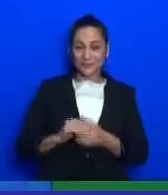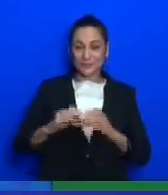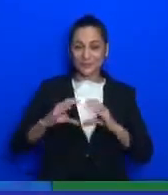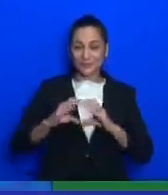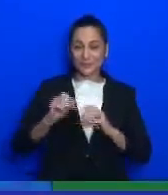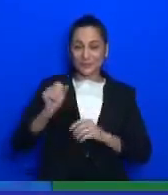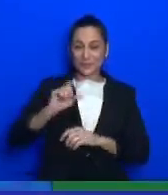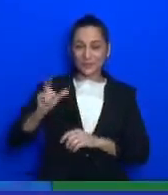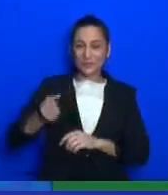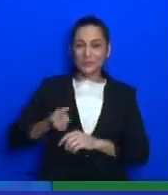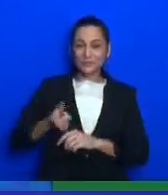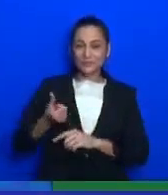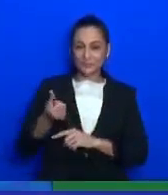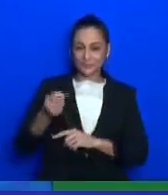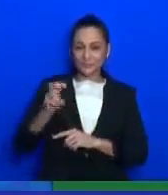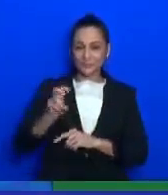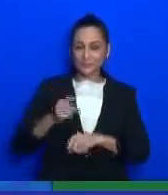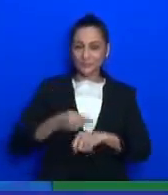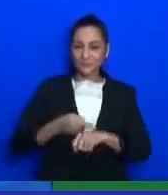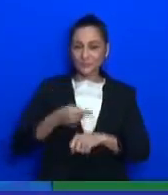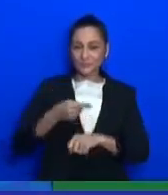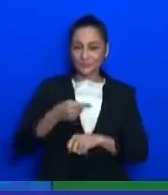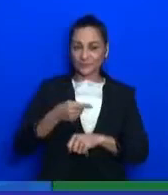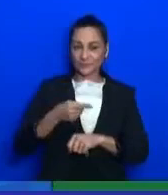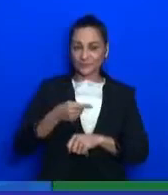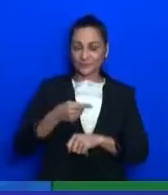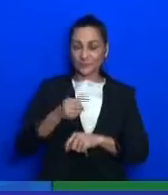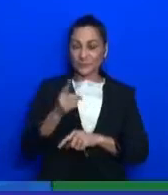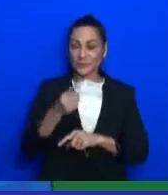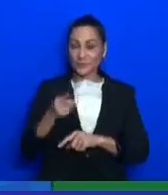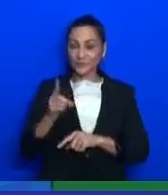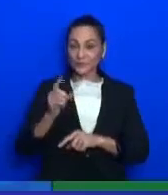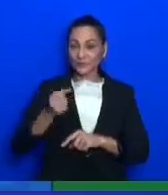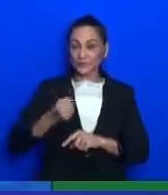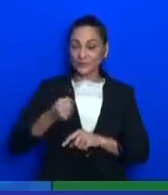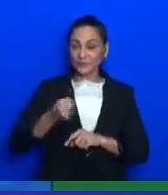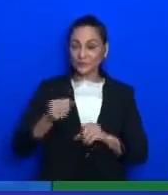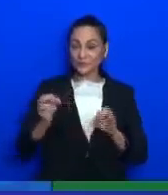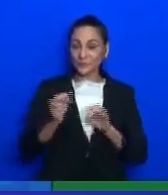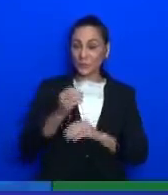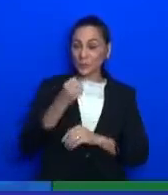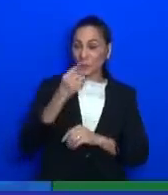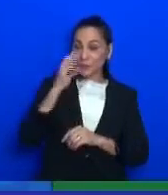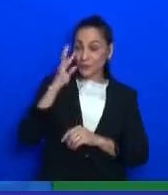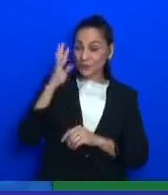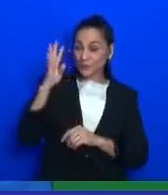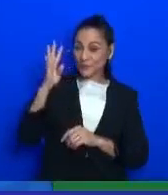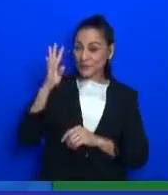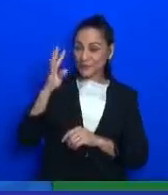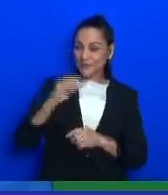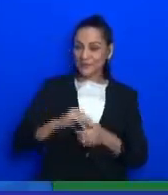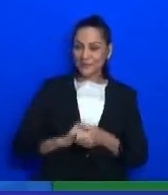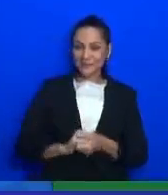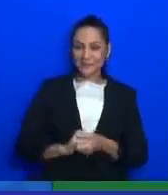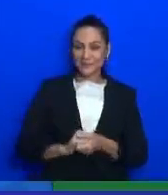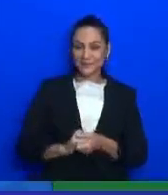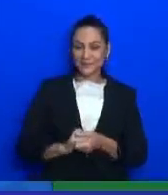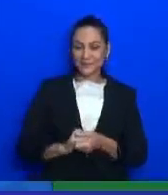65, bola azul. Agora, hein? A última dezena. Pensamento positivo, hein?